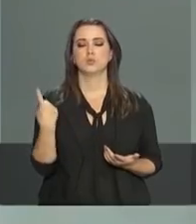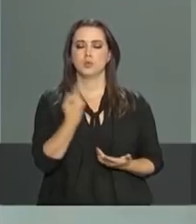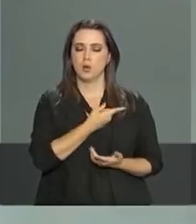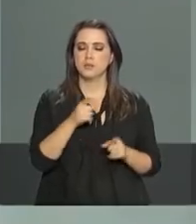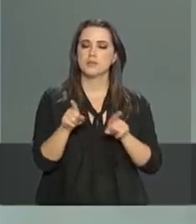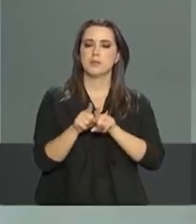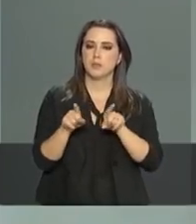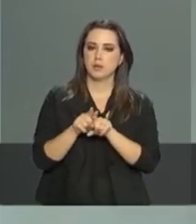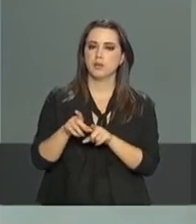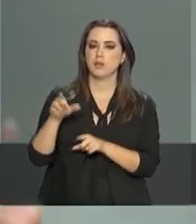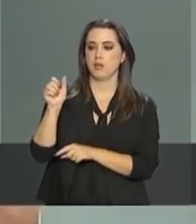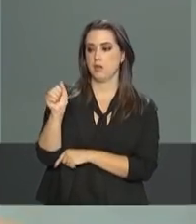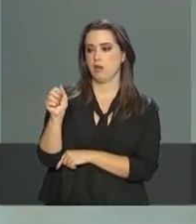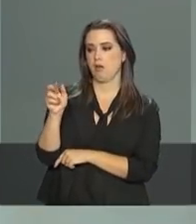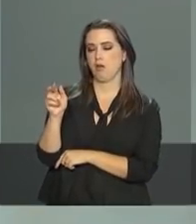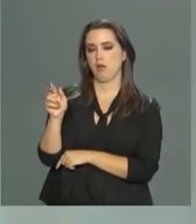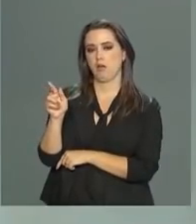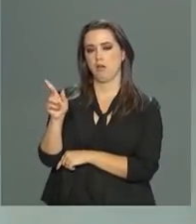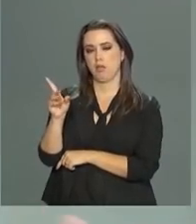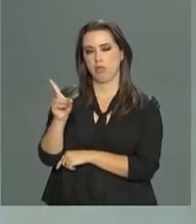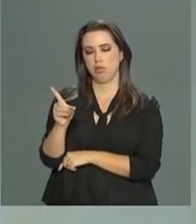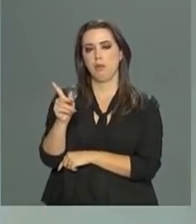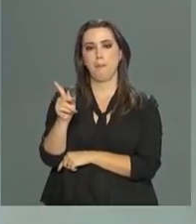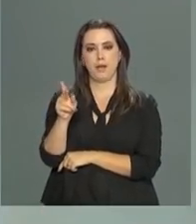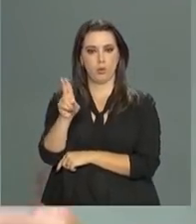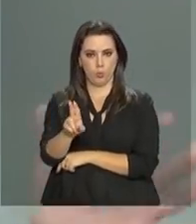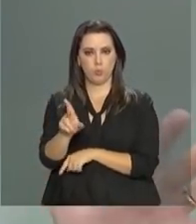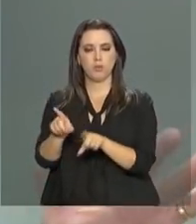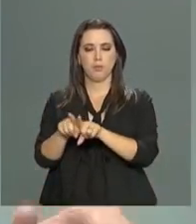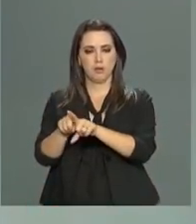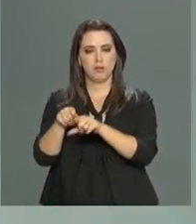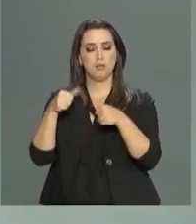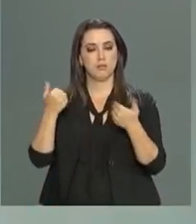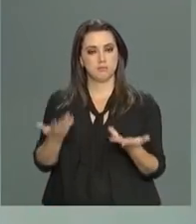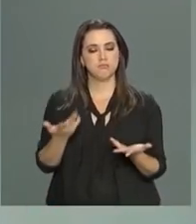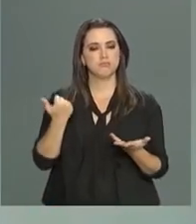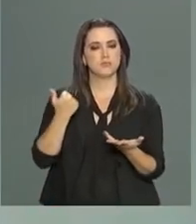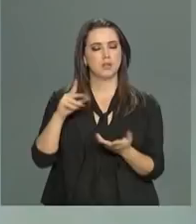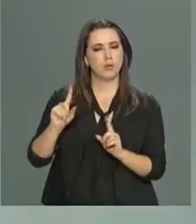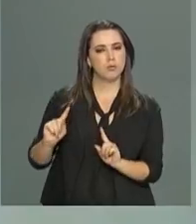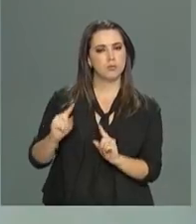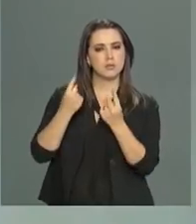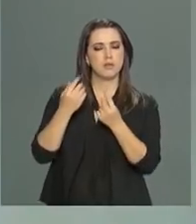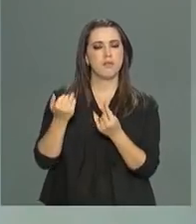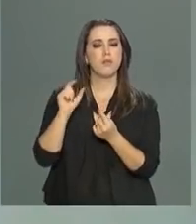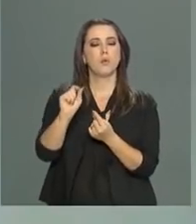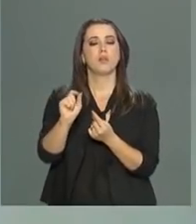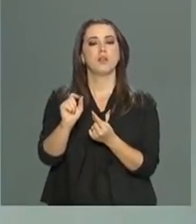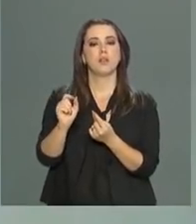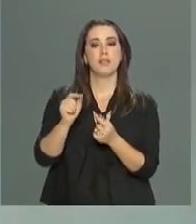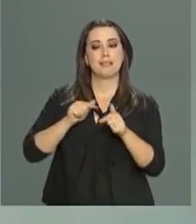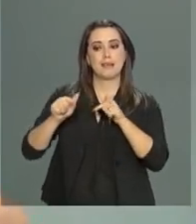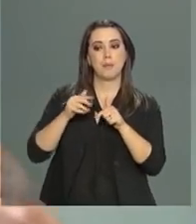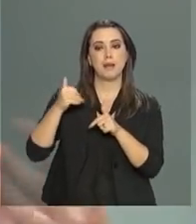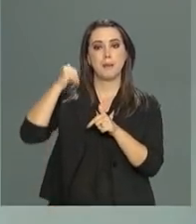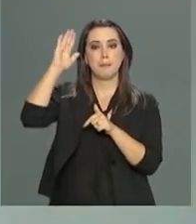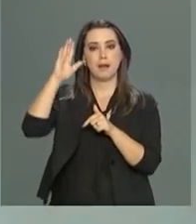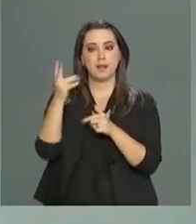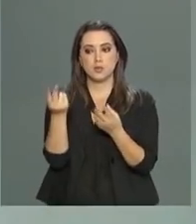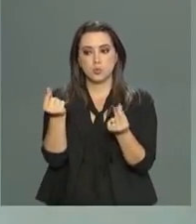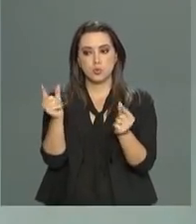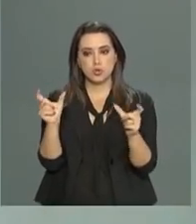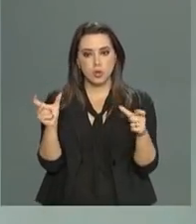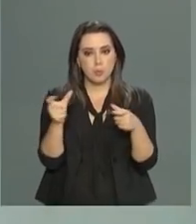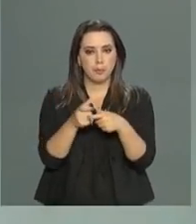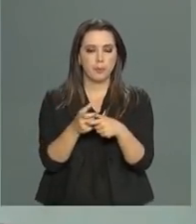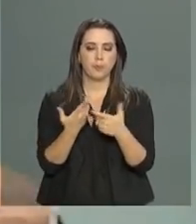então o desafio que nos apresenta é fazer mais com menos né é melhorar o nosso